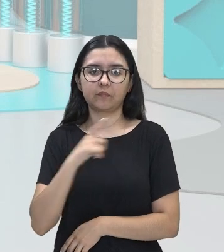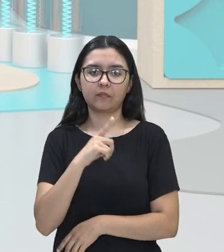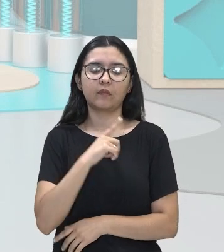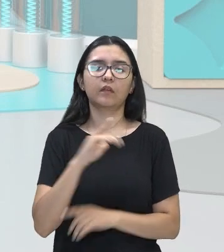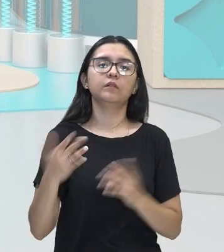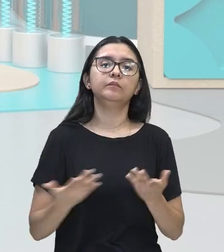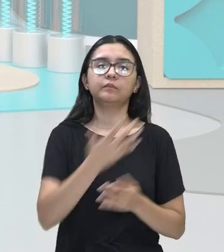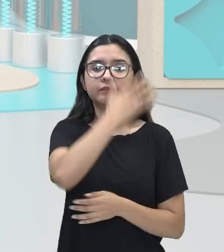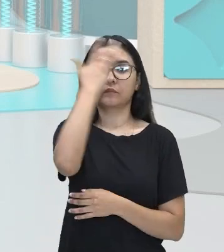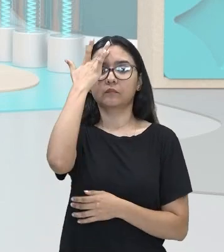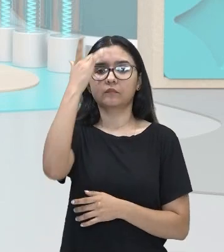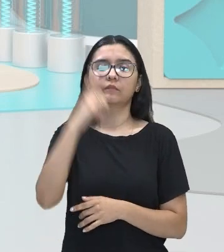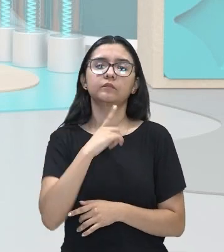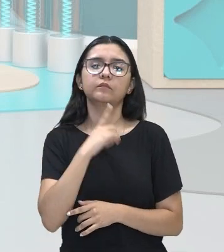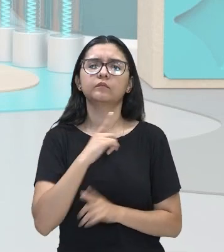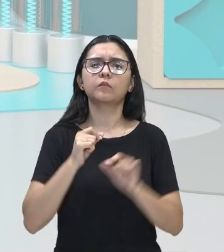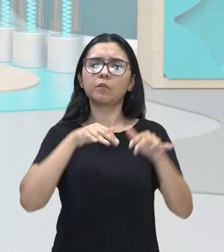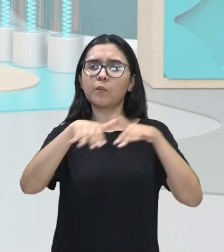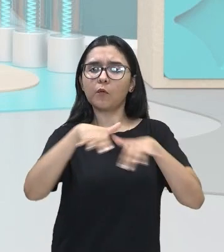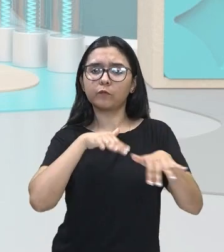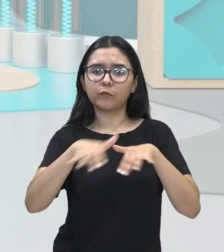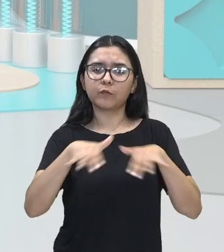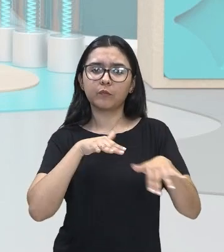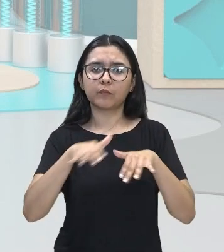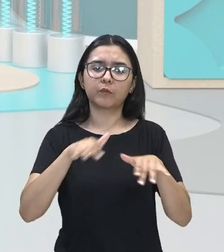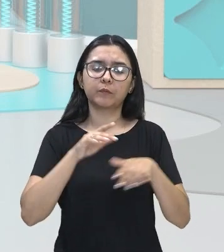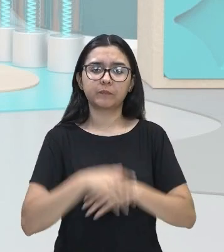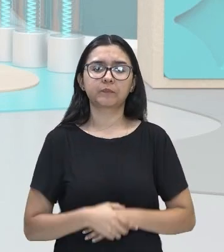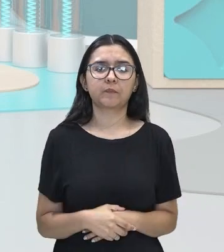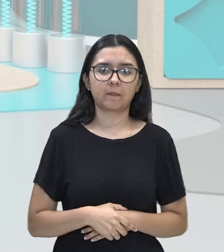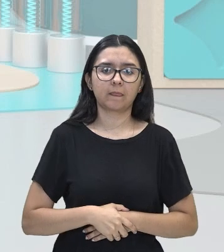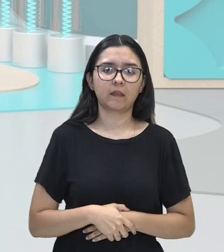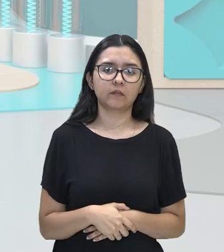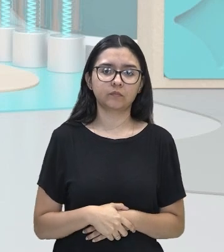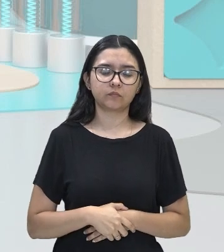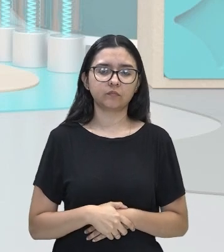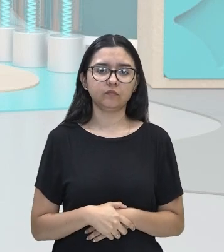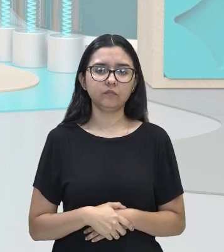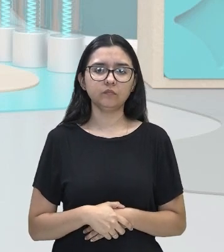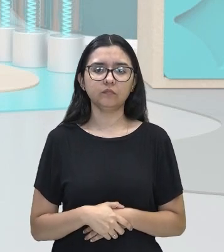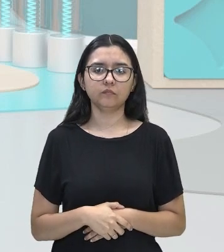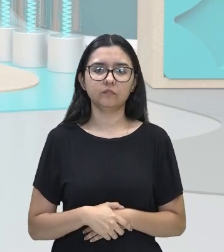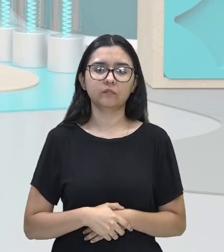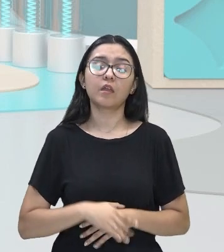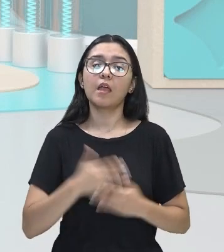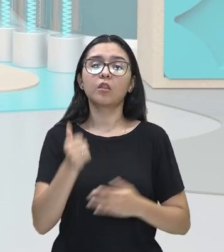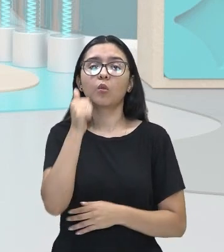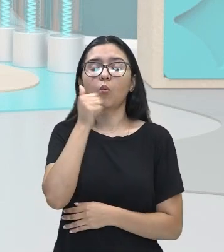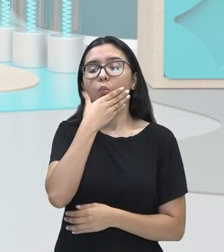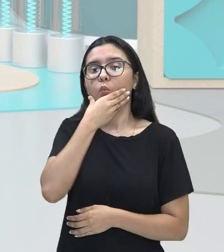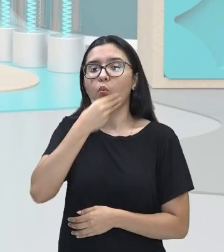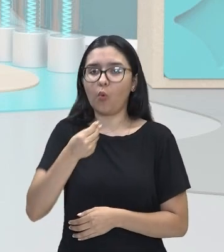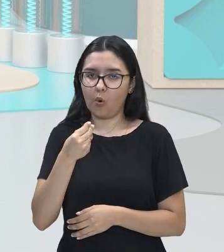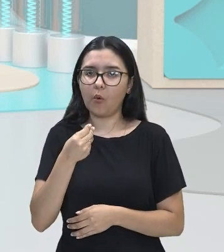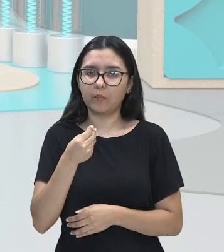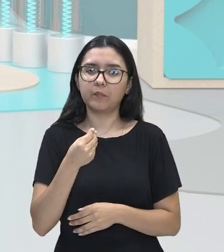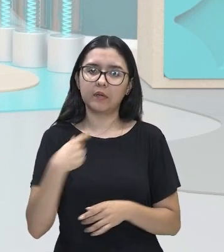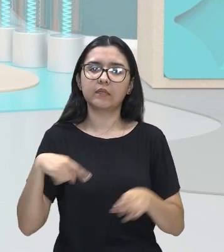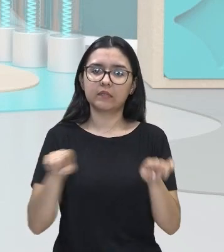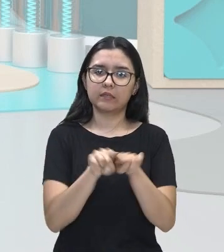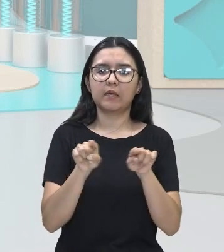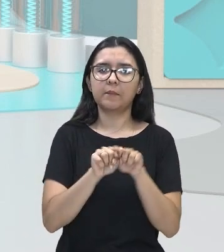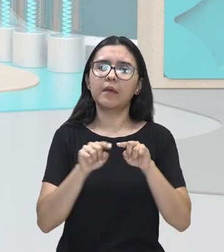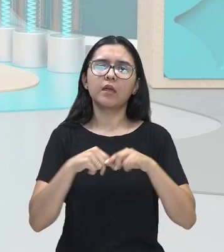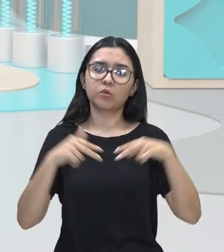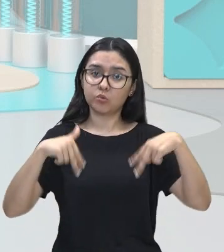parceiro inclina o outro para trás, né? Sendo mais comum o homem fazer isso com a mulher, criando um efeito